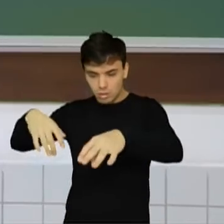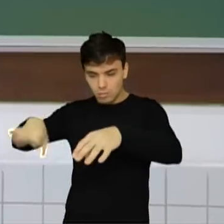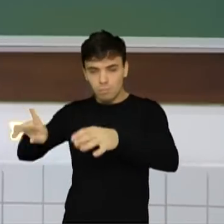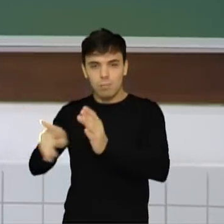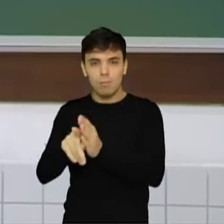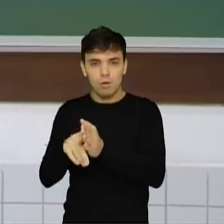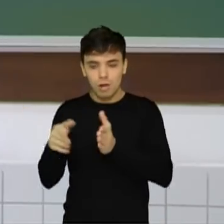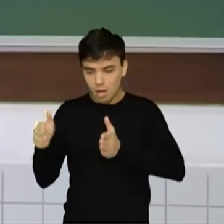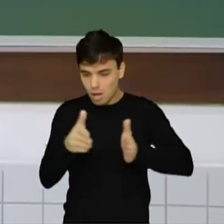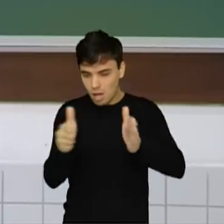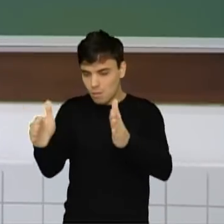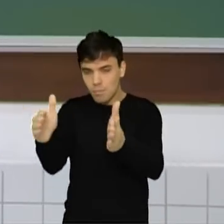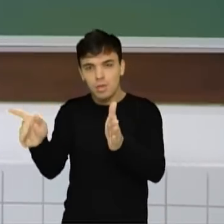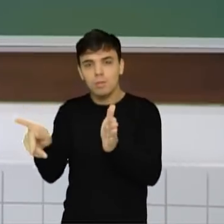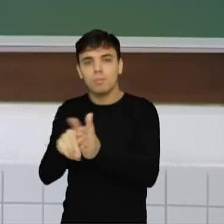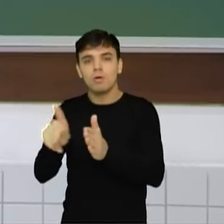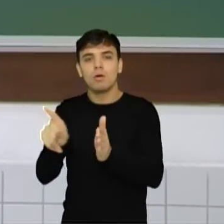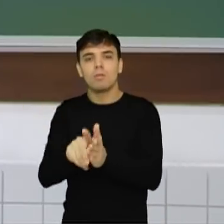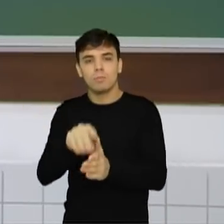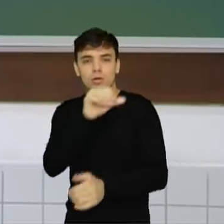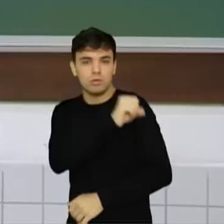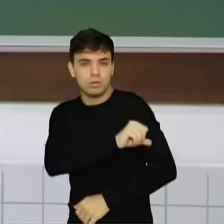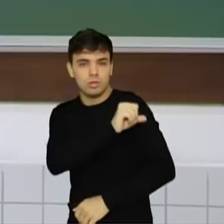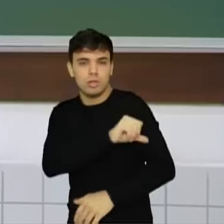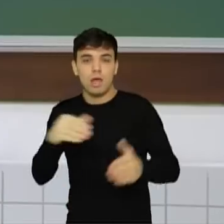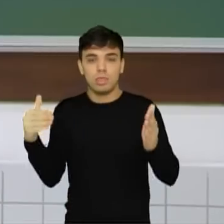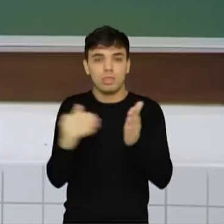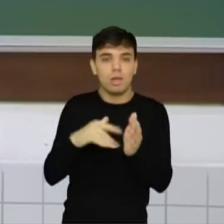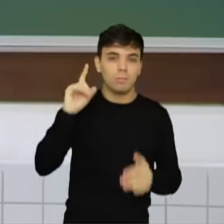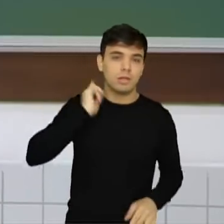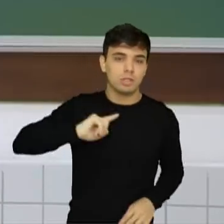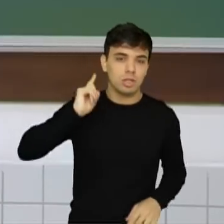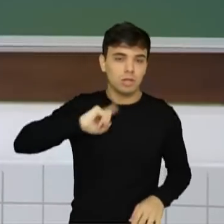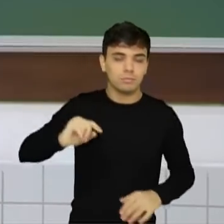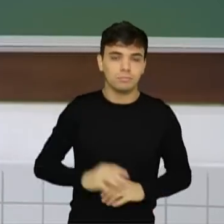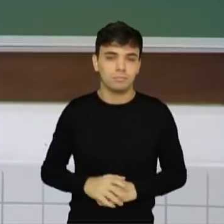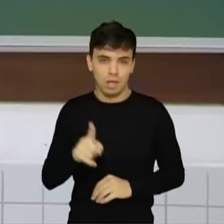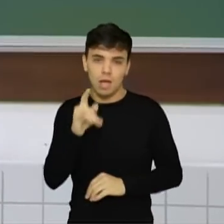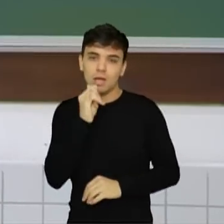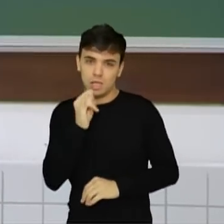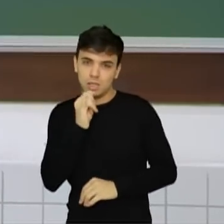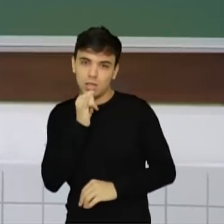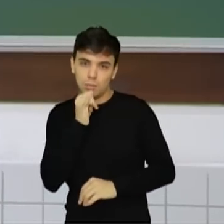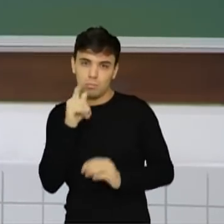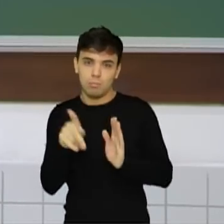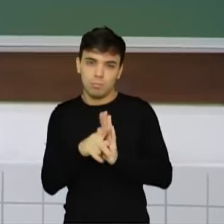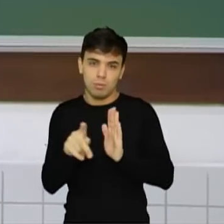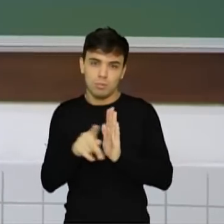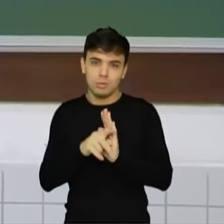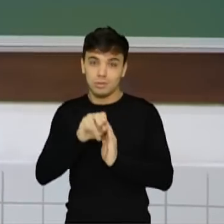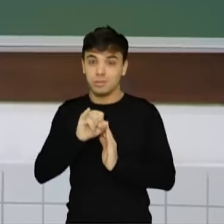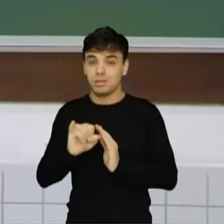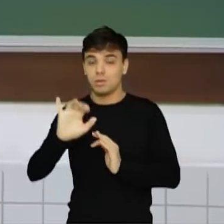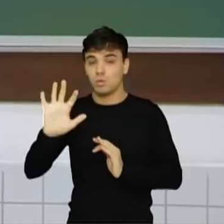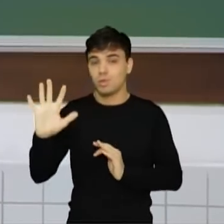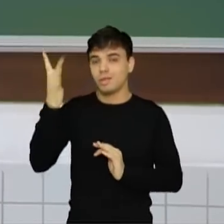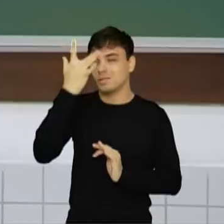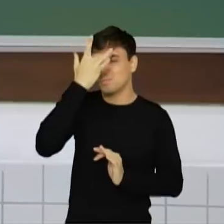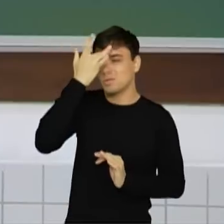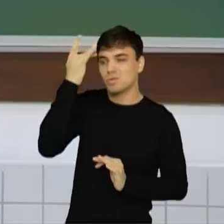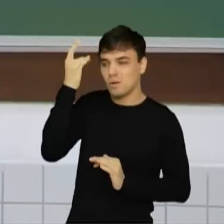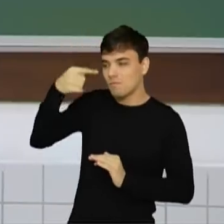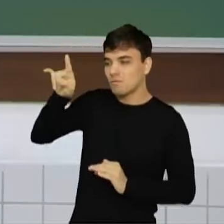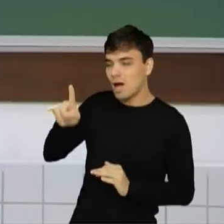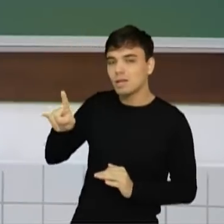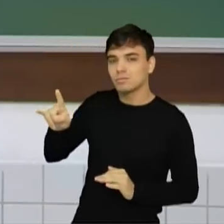Gerais para servir como um exemplo para qualquer outro sobre o que acontece com quem tenta trair Portugal, certo?